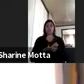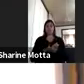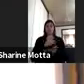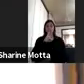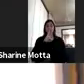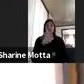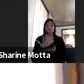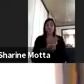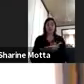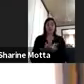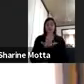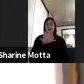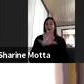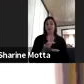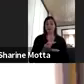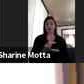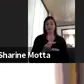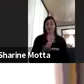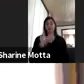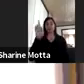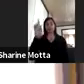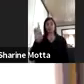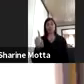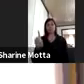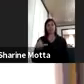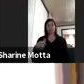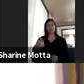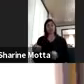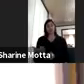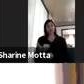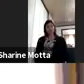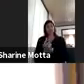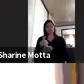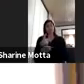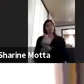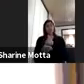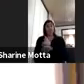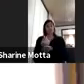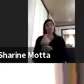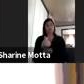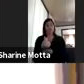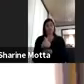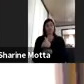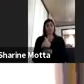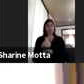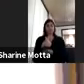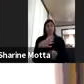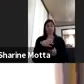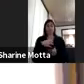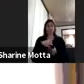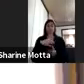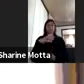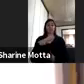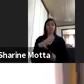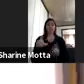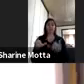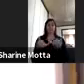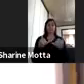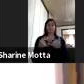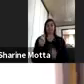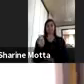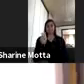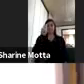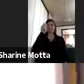o direito que atrapalha a economia, né? Então não é com medidas mágicas, que seriam isso,